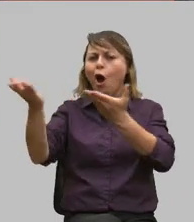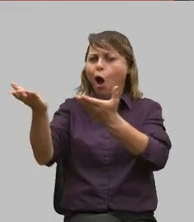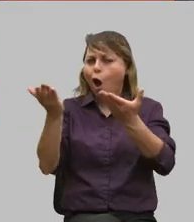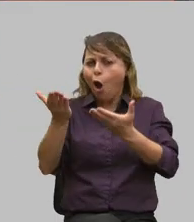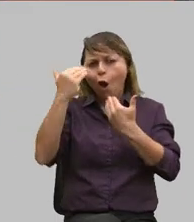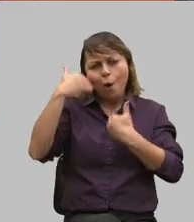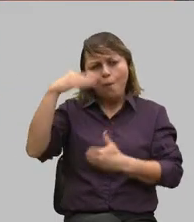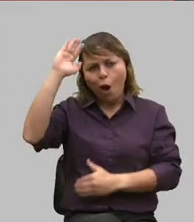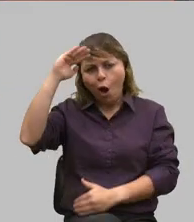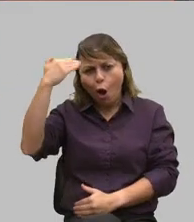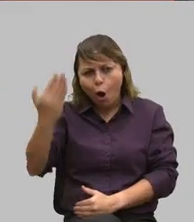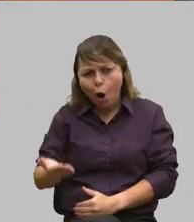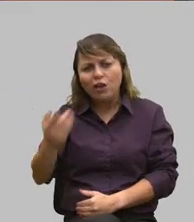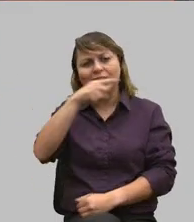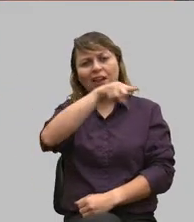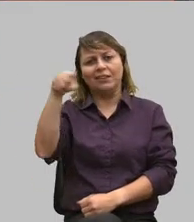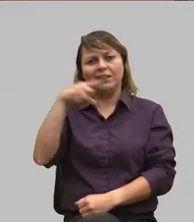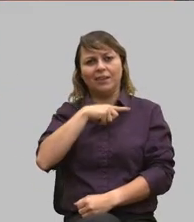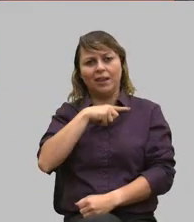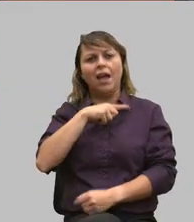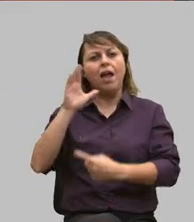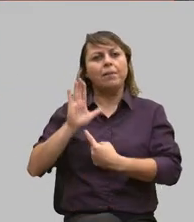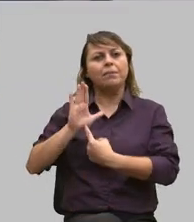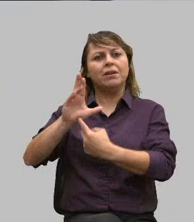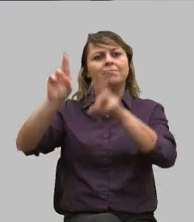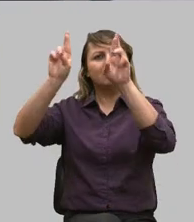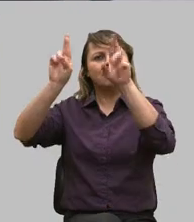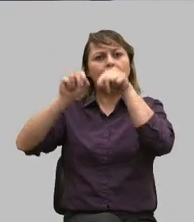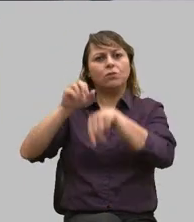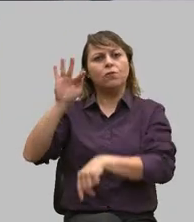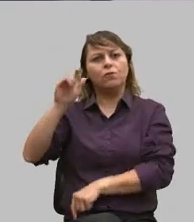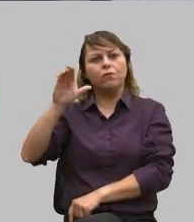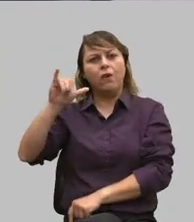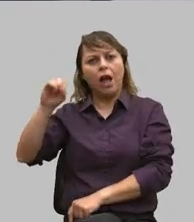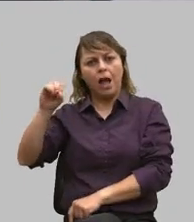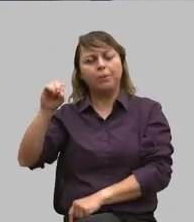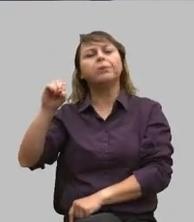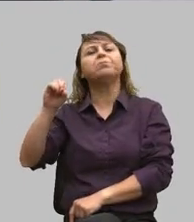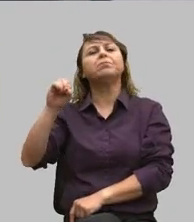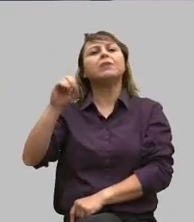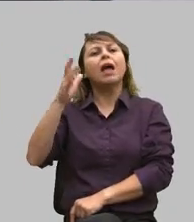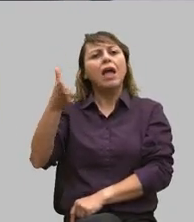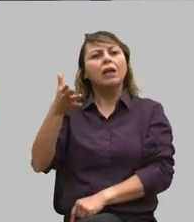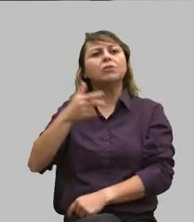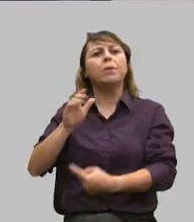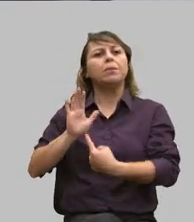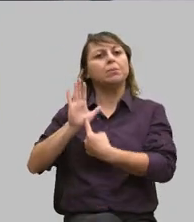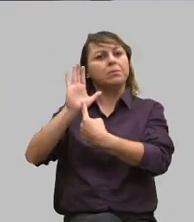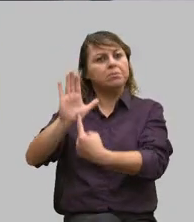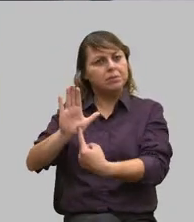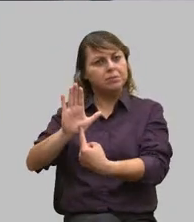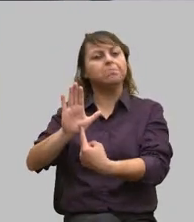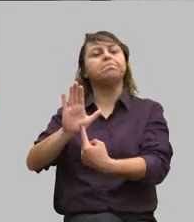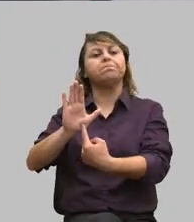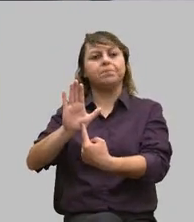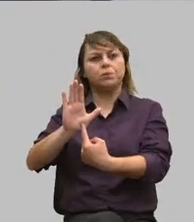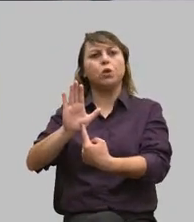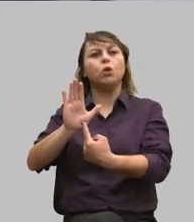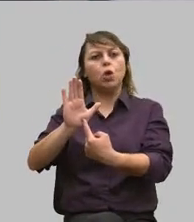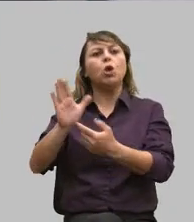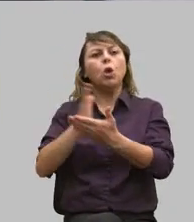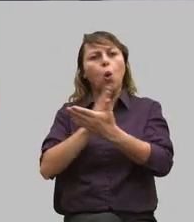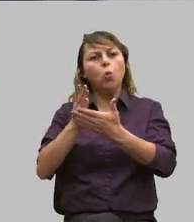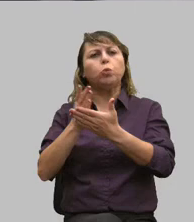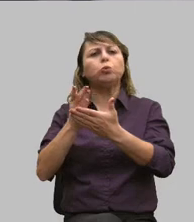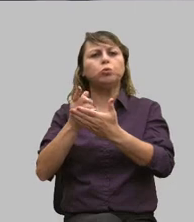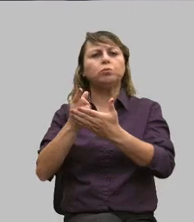representando o secretário Fábio né secretário de saúde deve chegar em alguns instantes tou representando ele por alguns momentos e vim